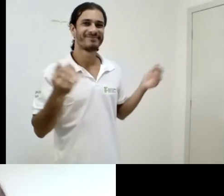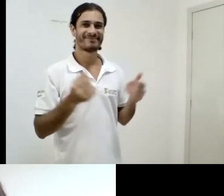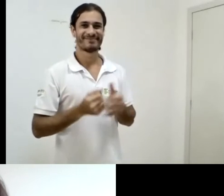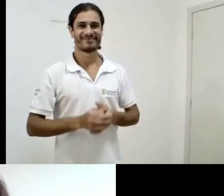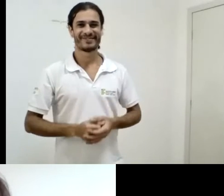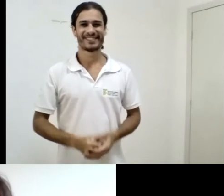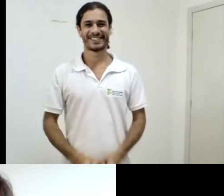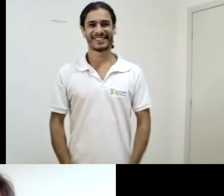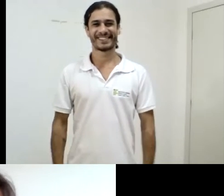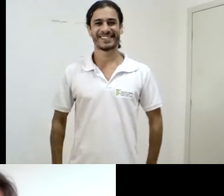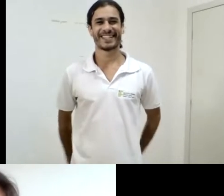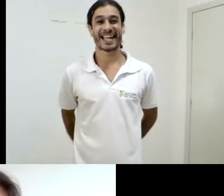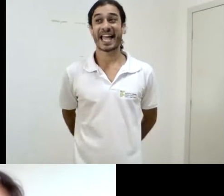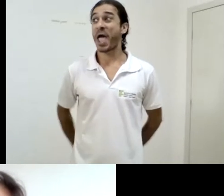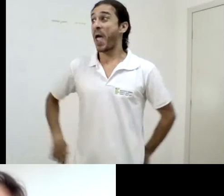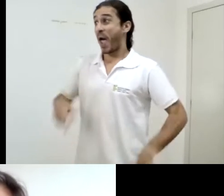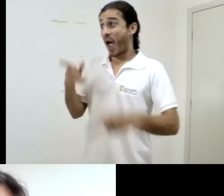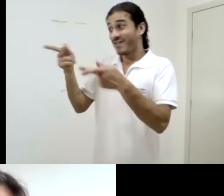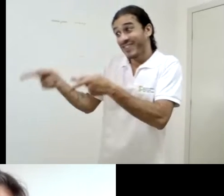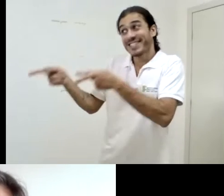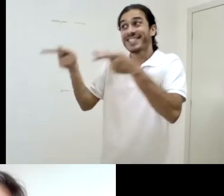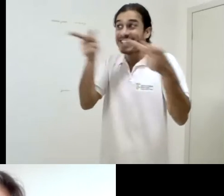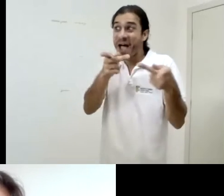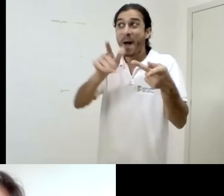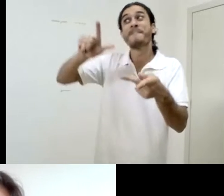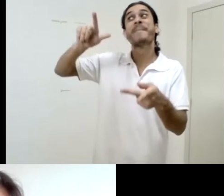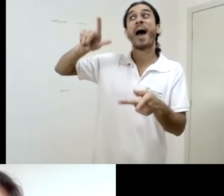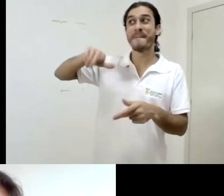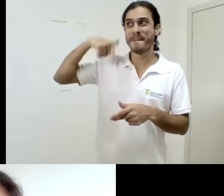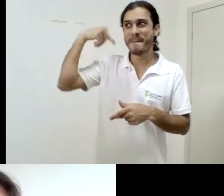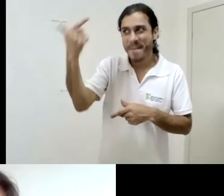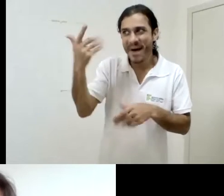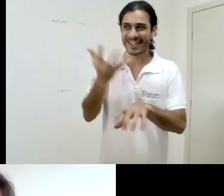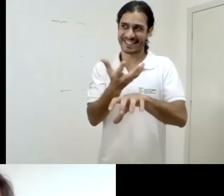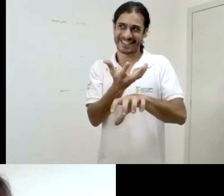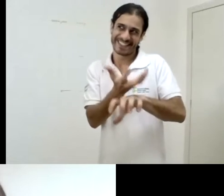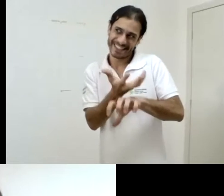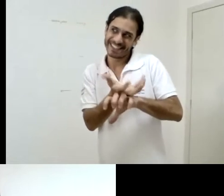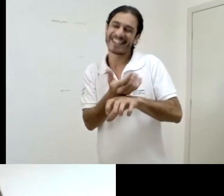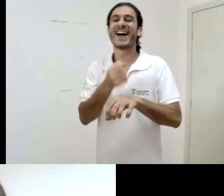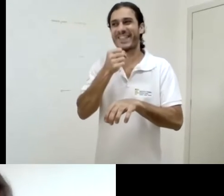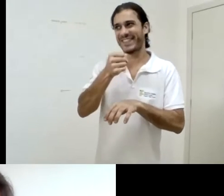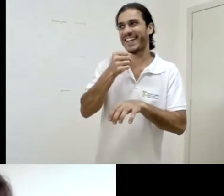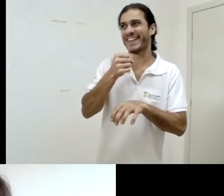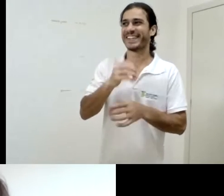Já está convidada para a minha próxima disciplina para falar um pouquinho também. ter um dia para falar. que é bom.